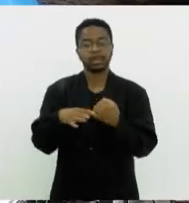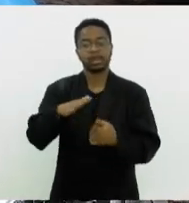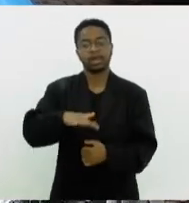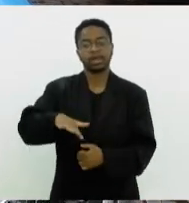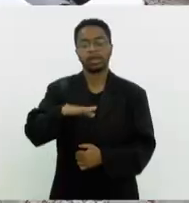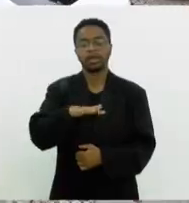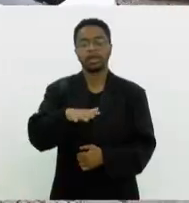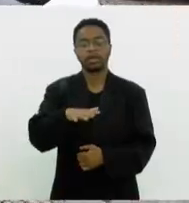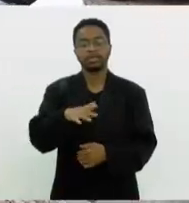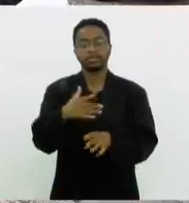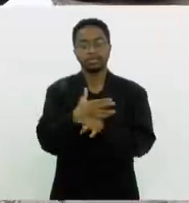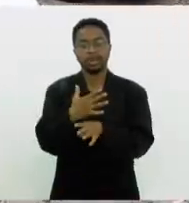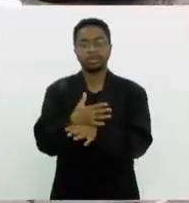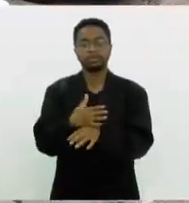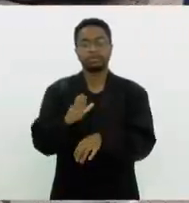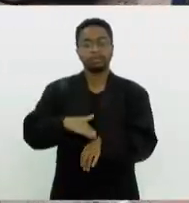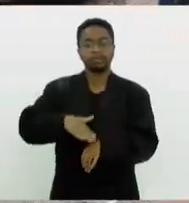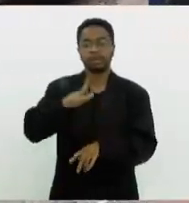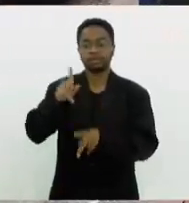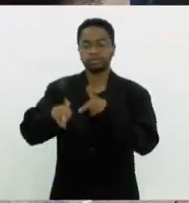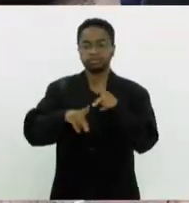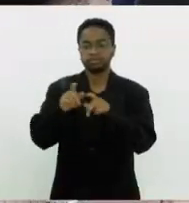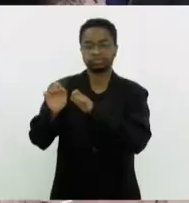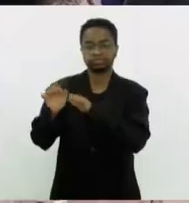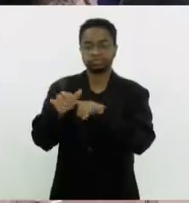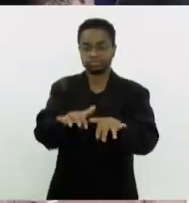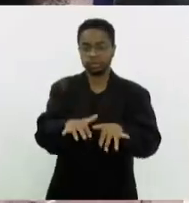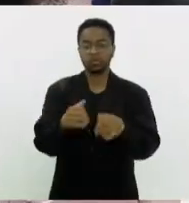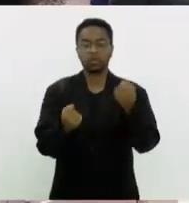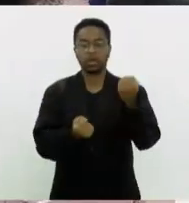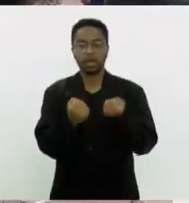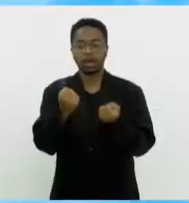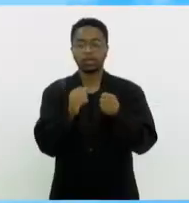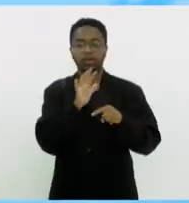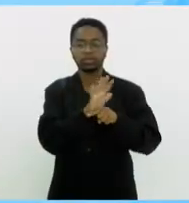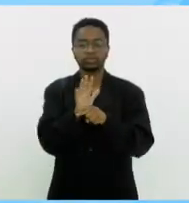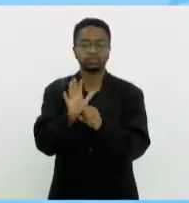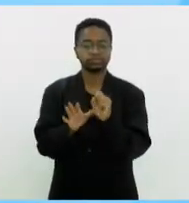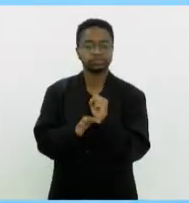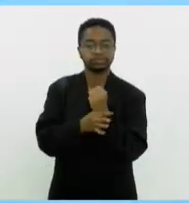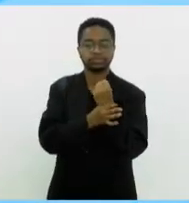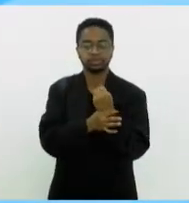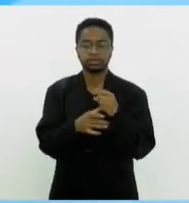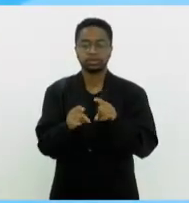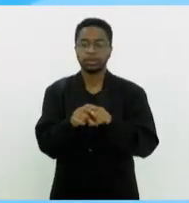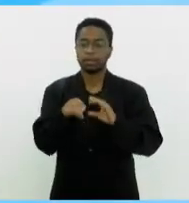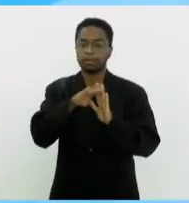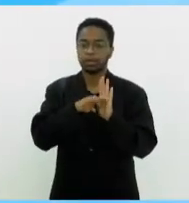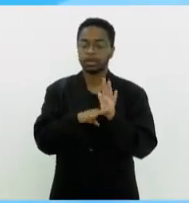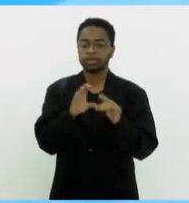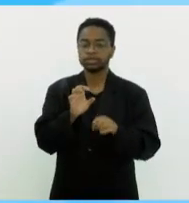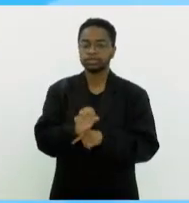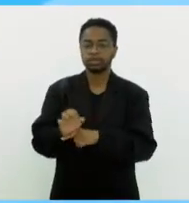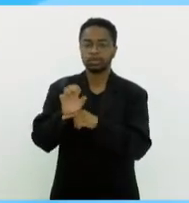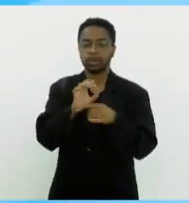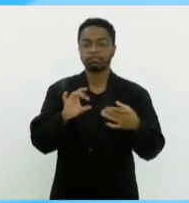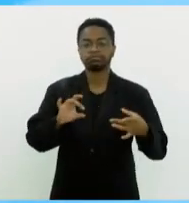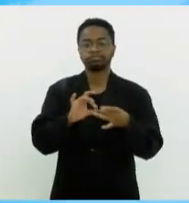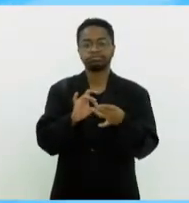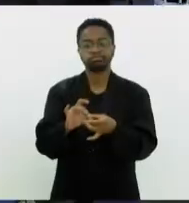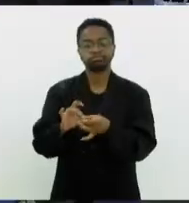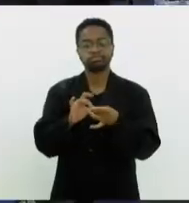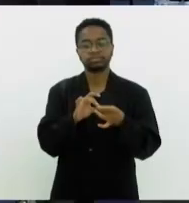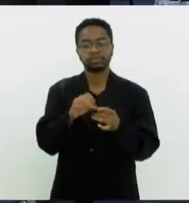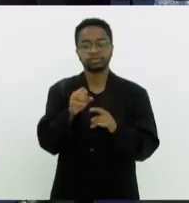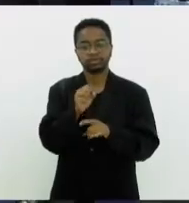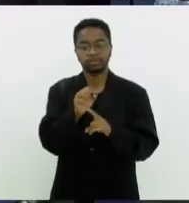mais populoso do Médio Paraíba. Os veículos vão reforçar a Operação Segurança Presente e o Programa Estadual de Integração na Segurança.